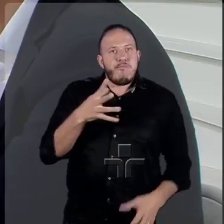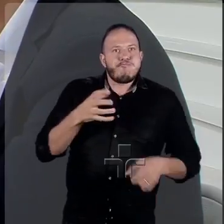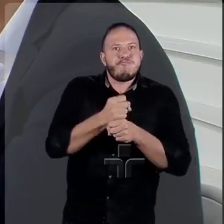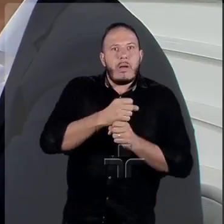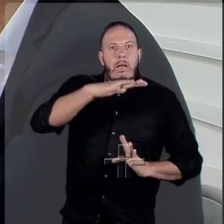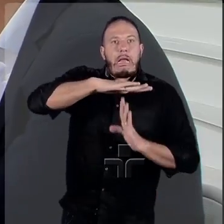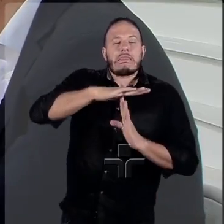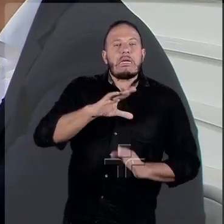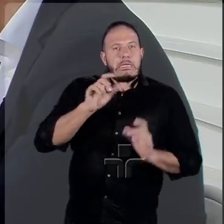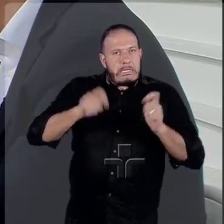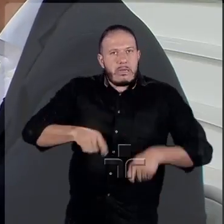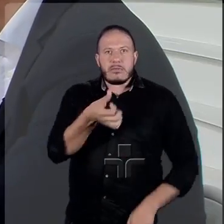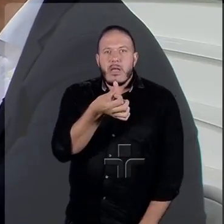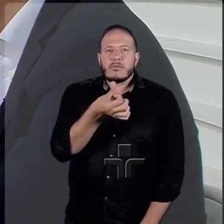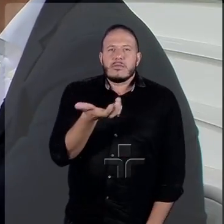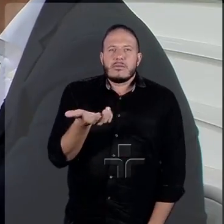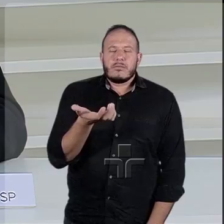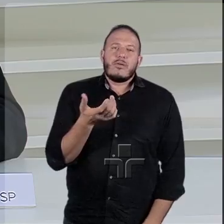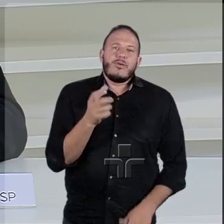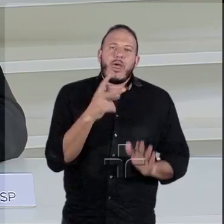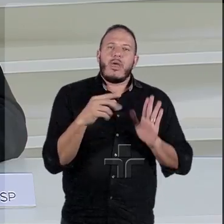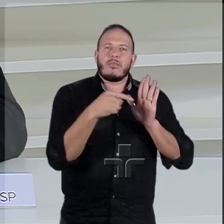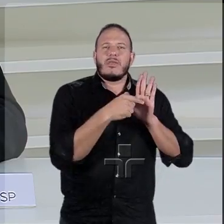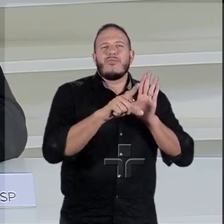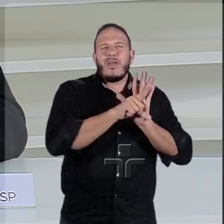legalmente, dentro da lei. Então, obviamente que quem